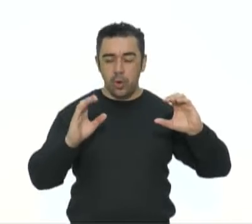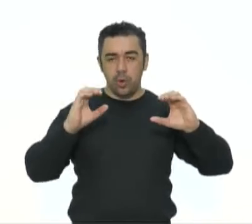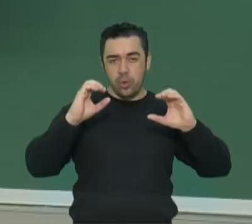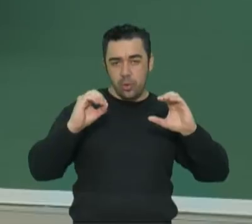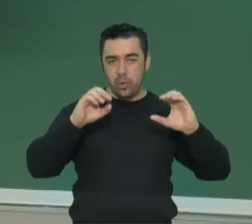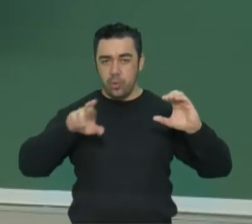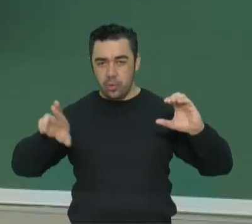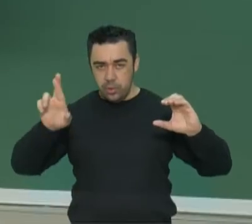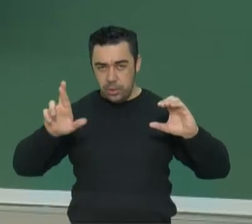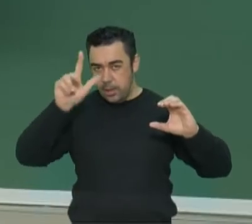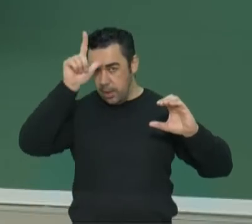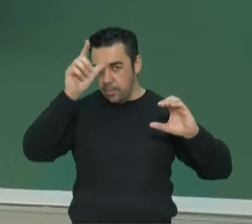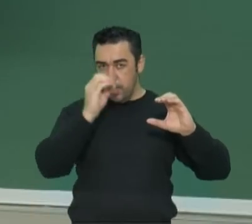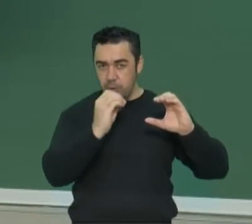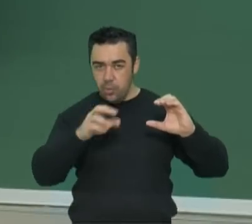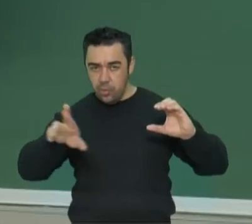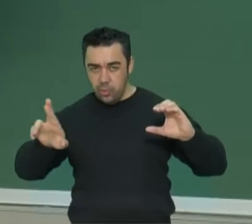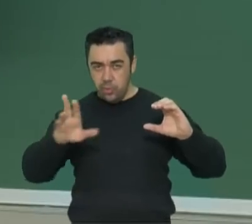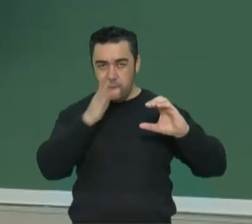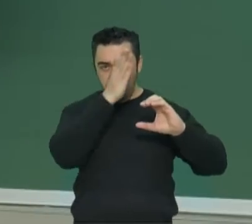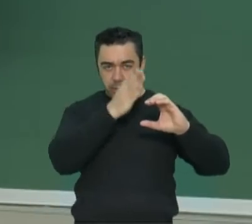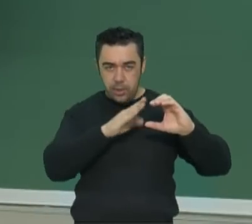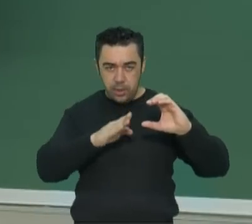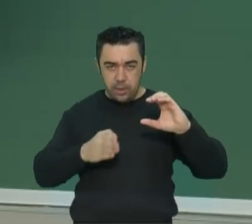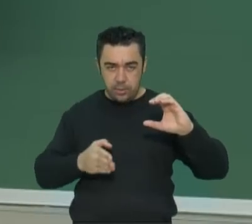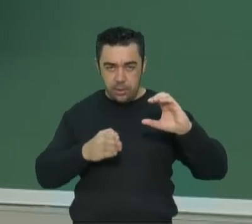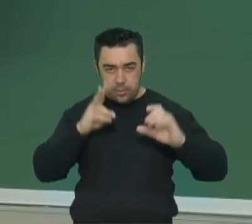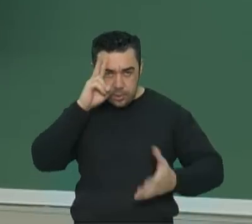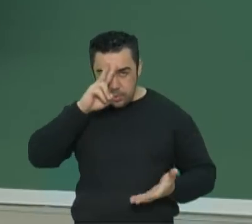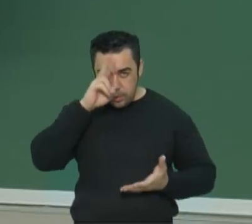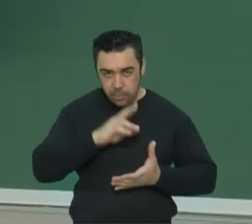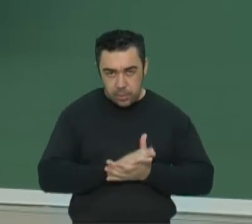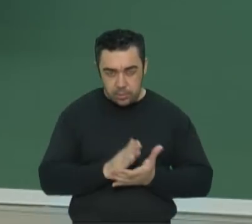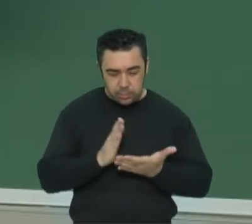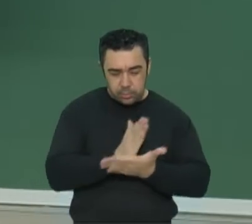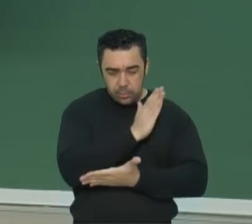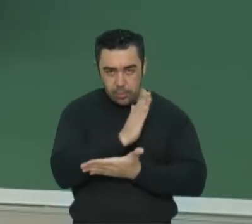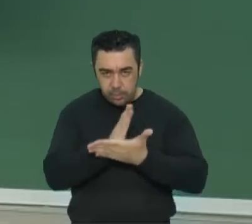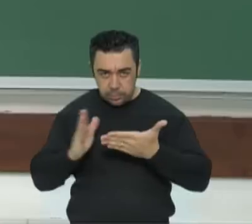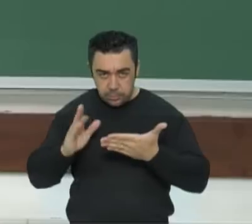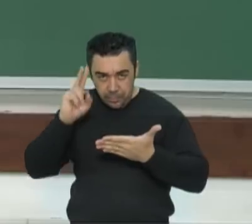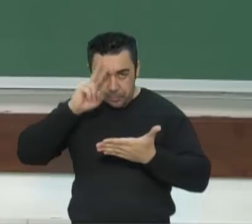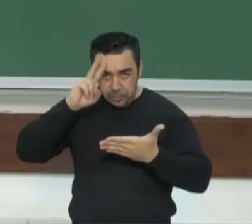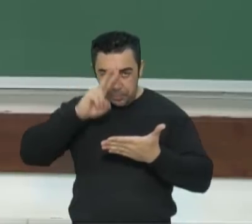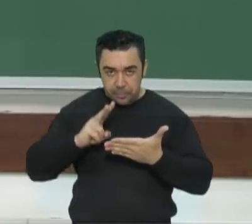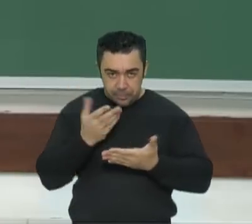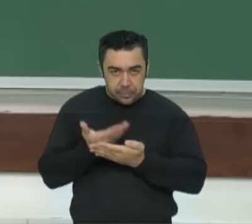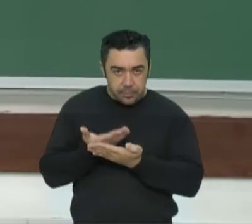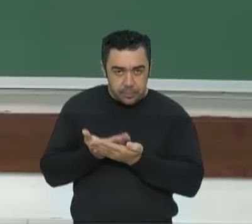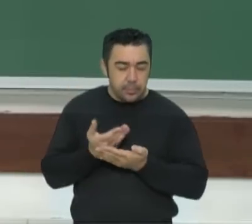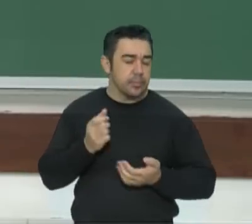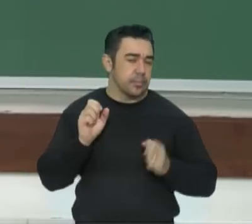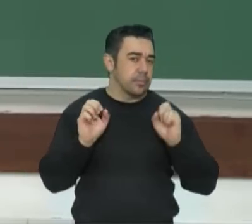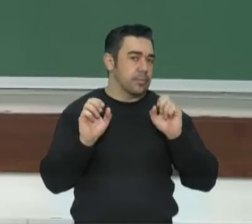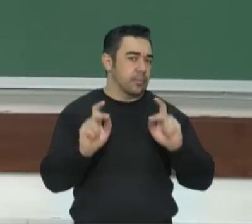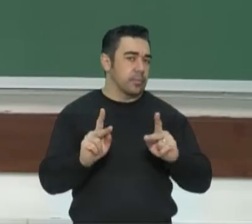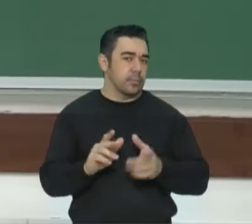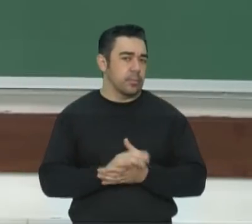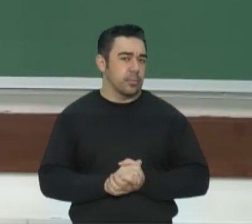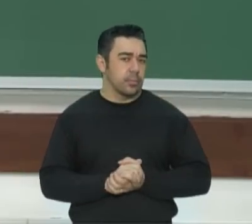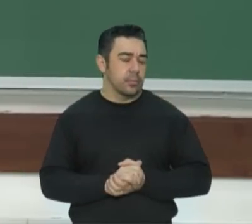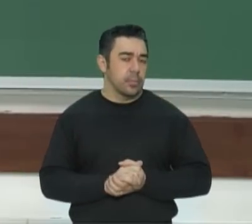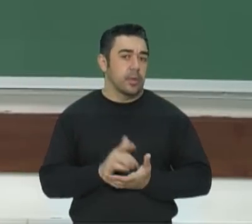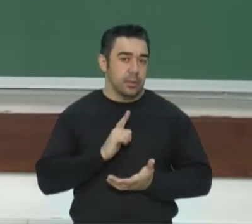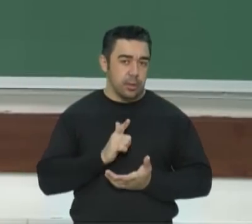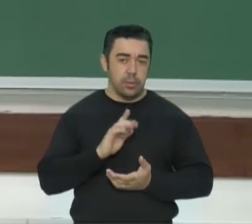à União Soviética, ao socialismo, Alemanha Oriental. Lembrou disso das aulas? Isso aí, muito bem. Lembra-se,